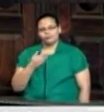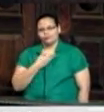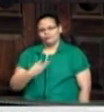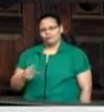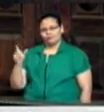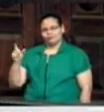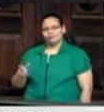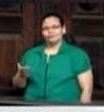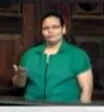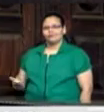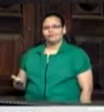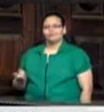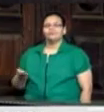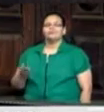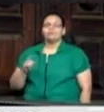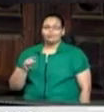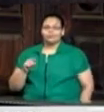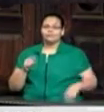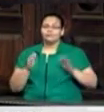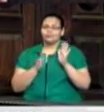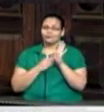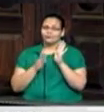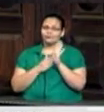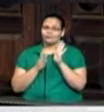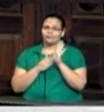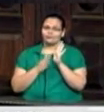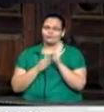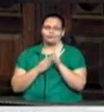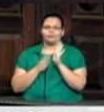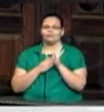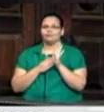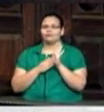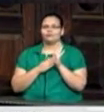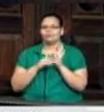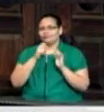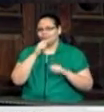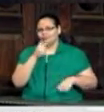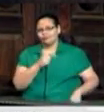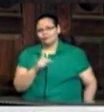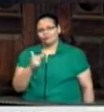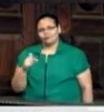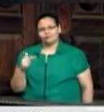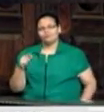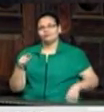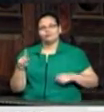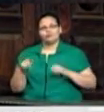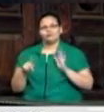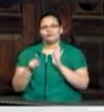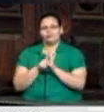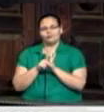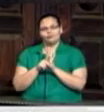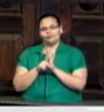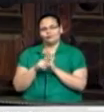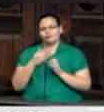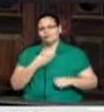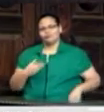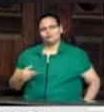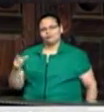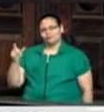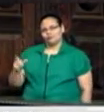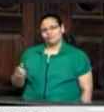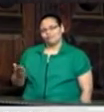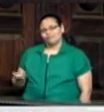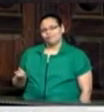governo e apresenta propostas que não têm eco no próprio governo. De